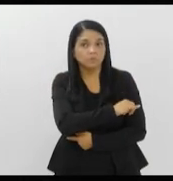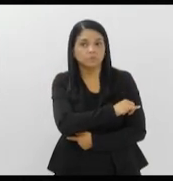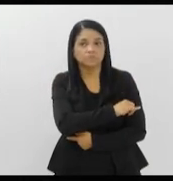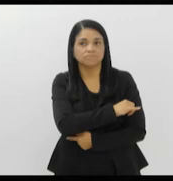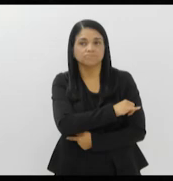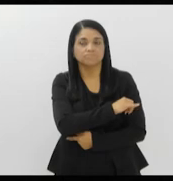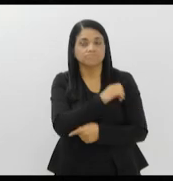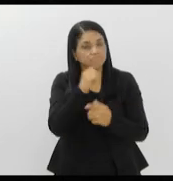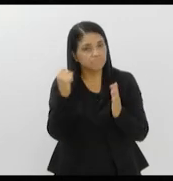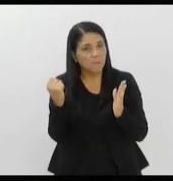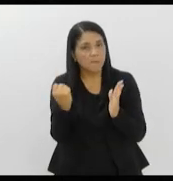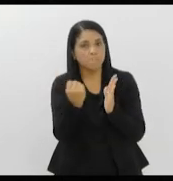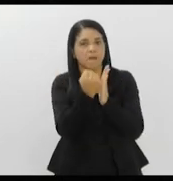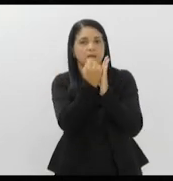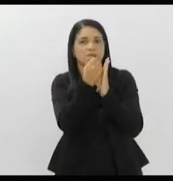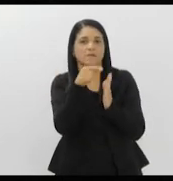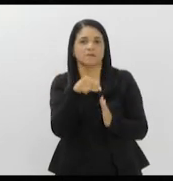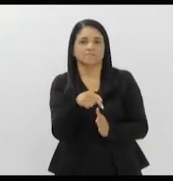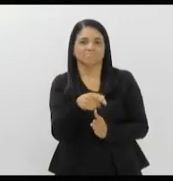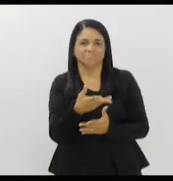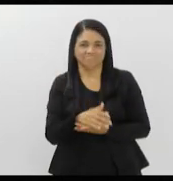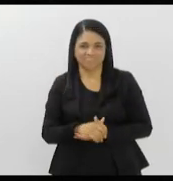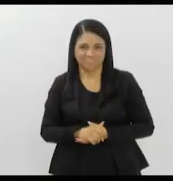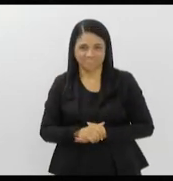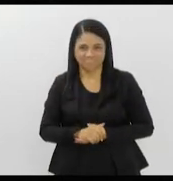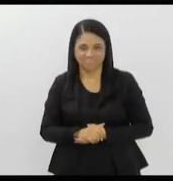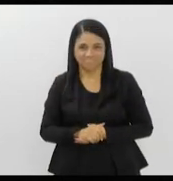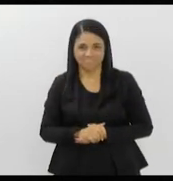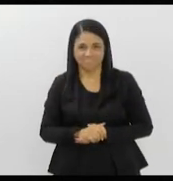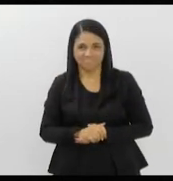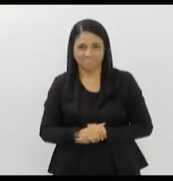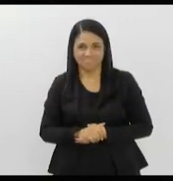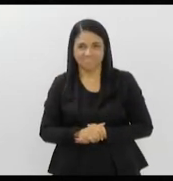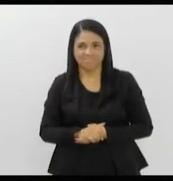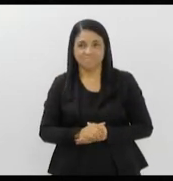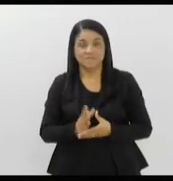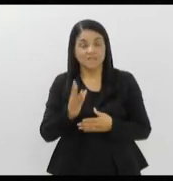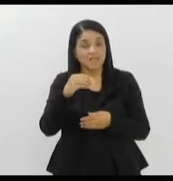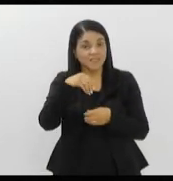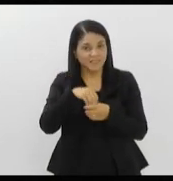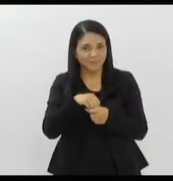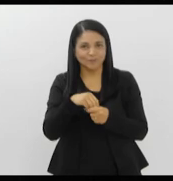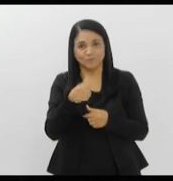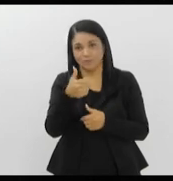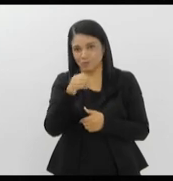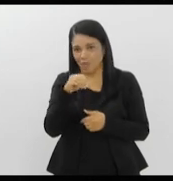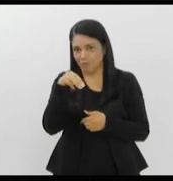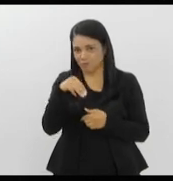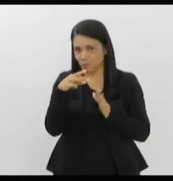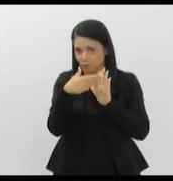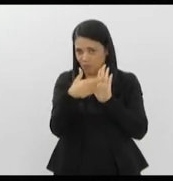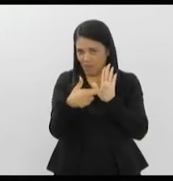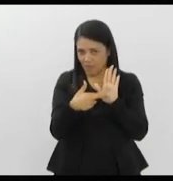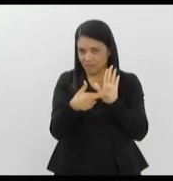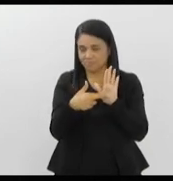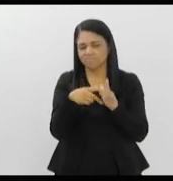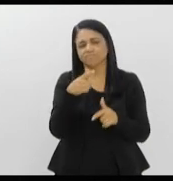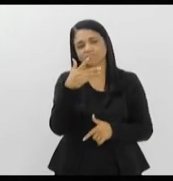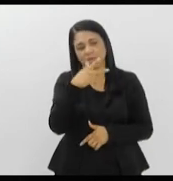marca. Aí, senhor presidente, ainda dentro dos meus 10 minutos, sei que Vossa